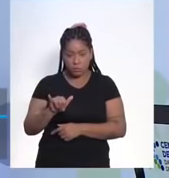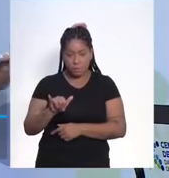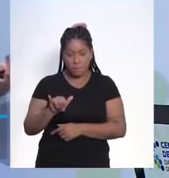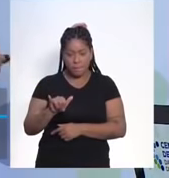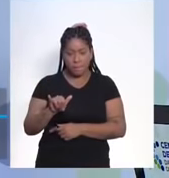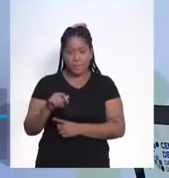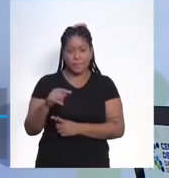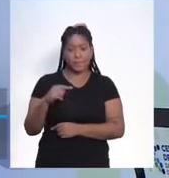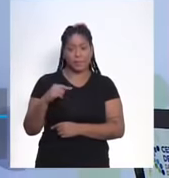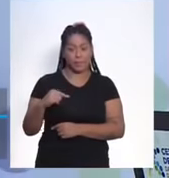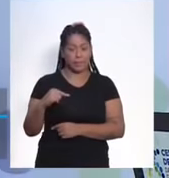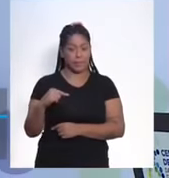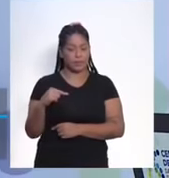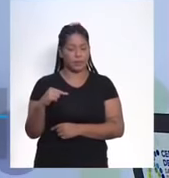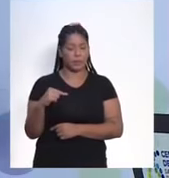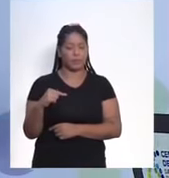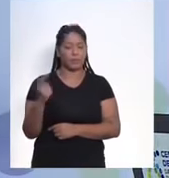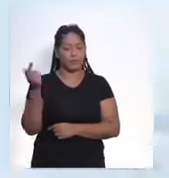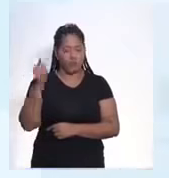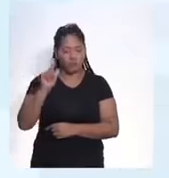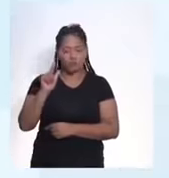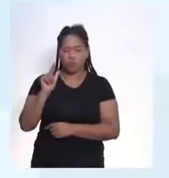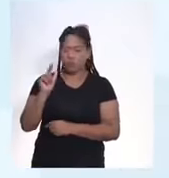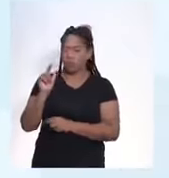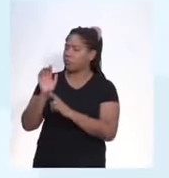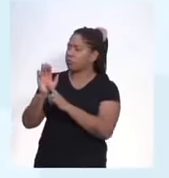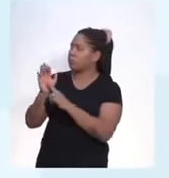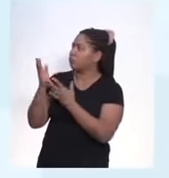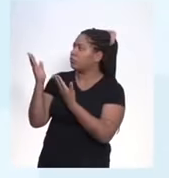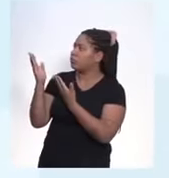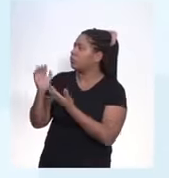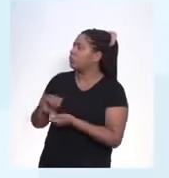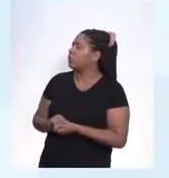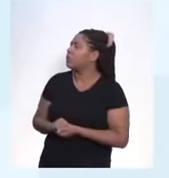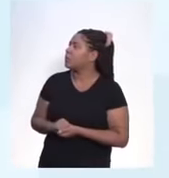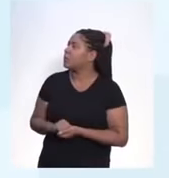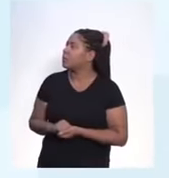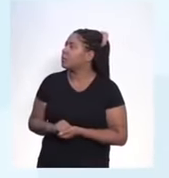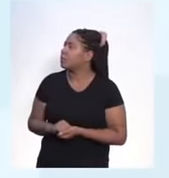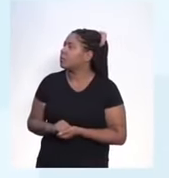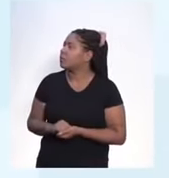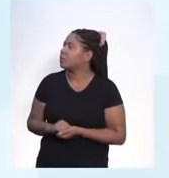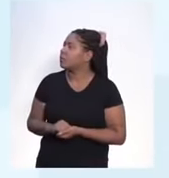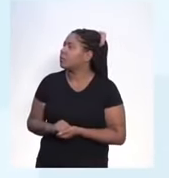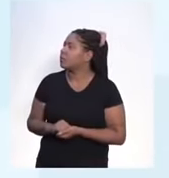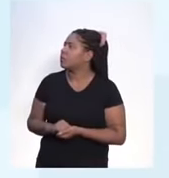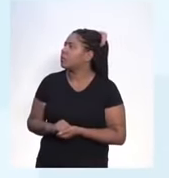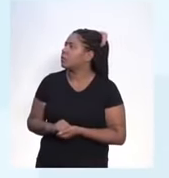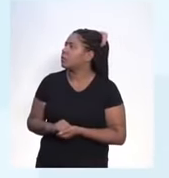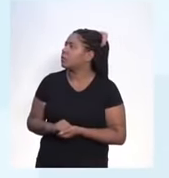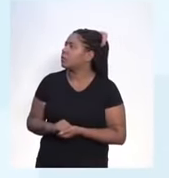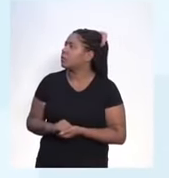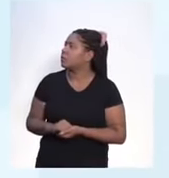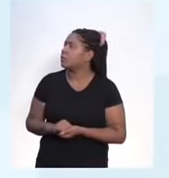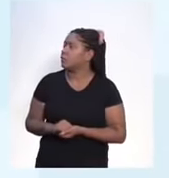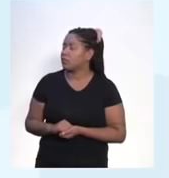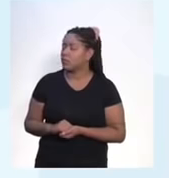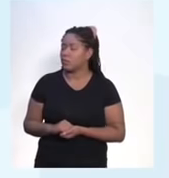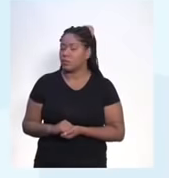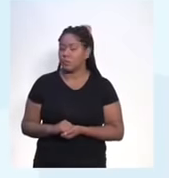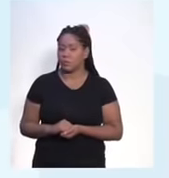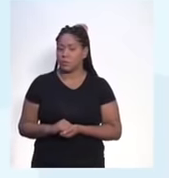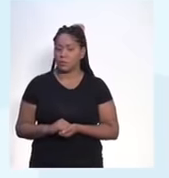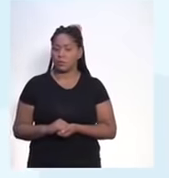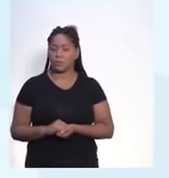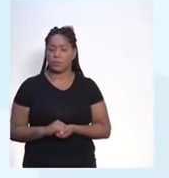uma subtração Pode pôr de novo na tela que eu vou ter aqui ó Então eu tenho o dele né no caso